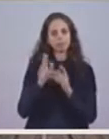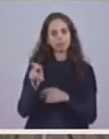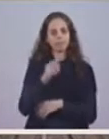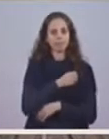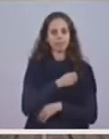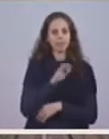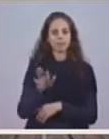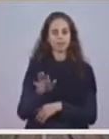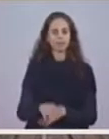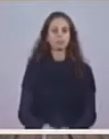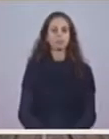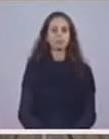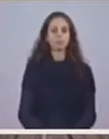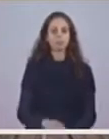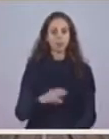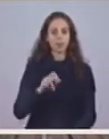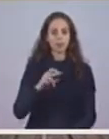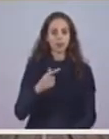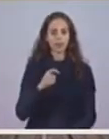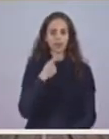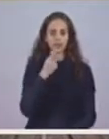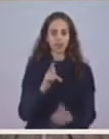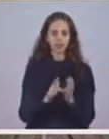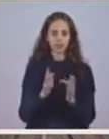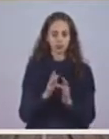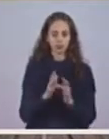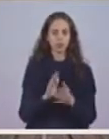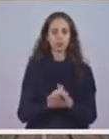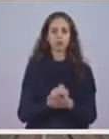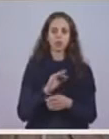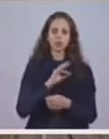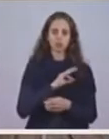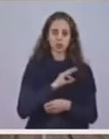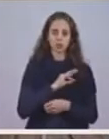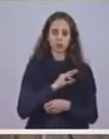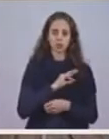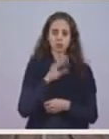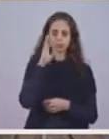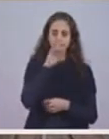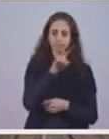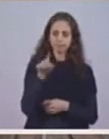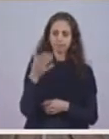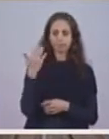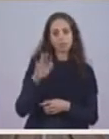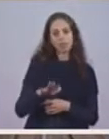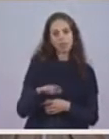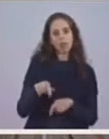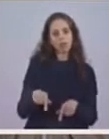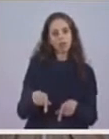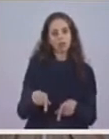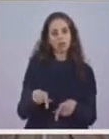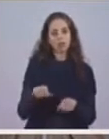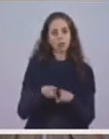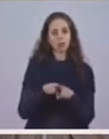casa. Marta disse a Jesus: Senhor, se tivesses estado aqui,